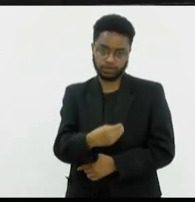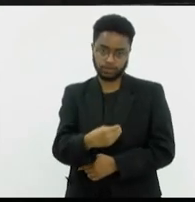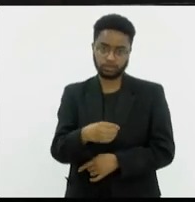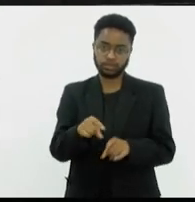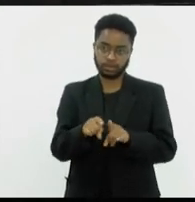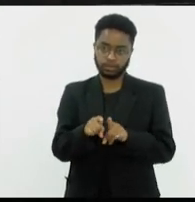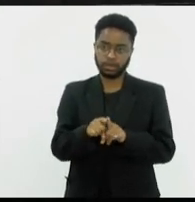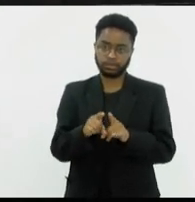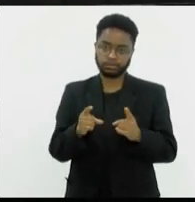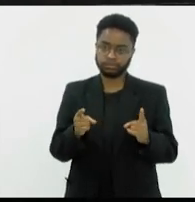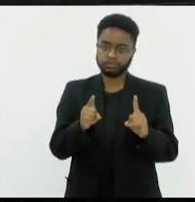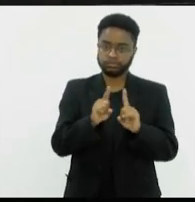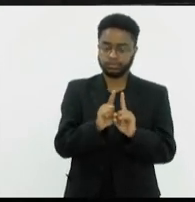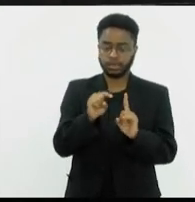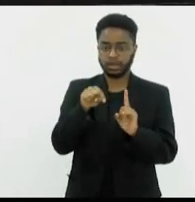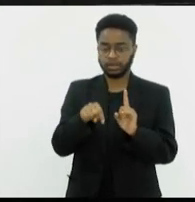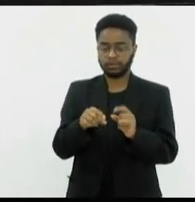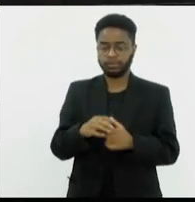de plenário,